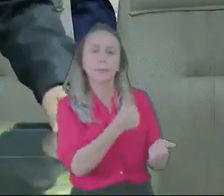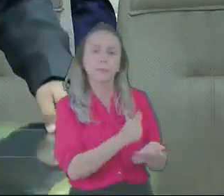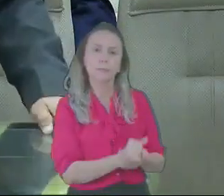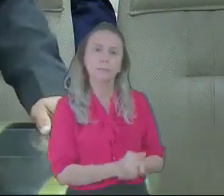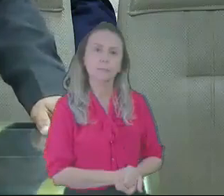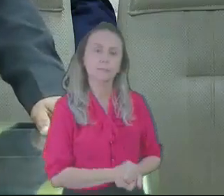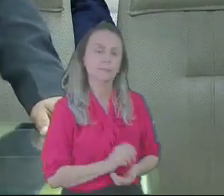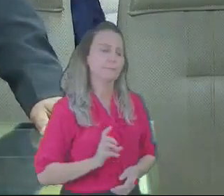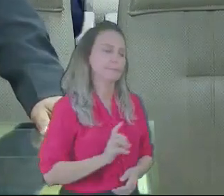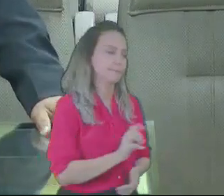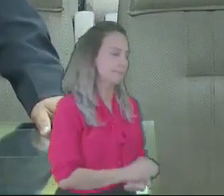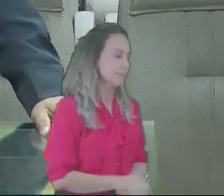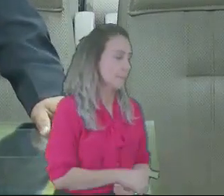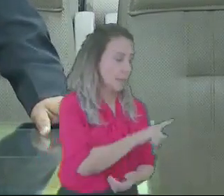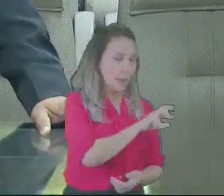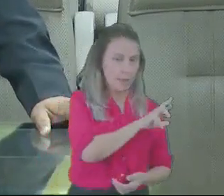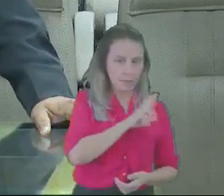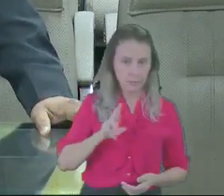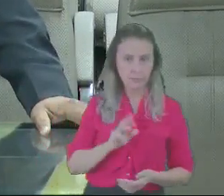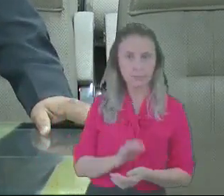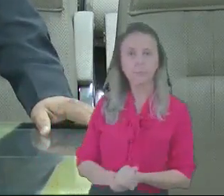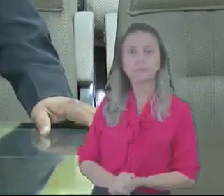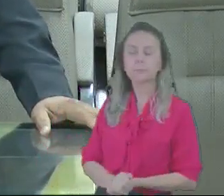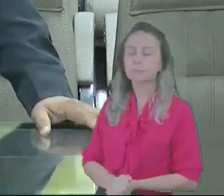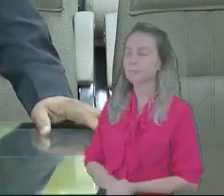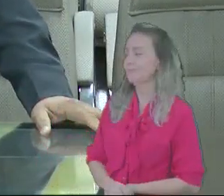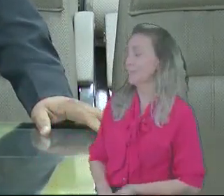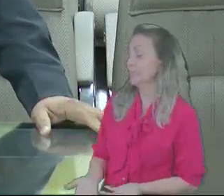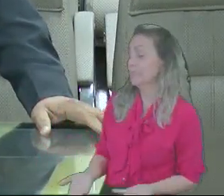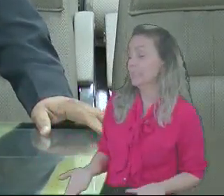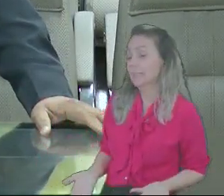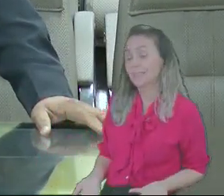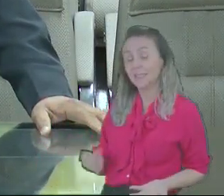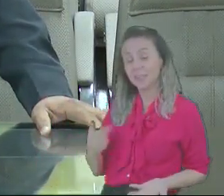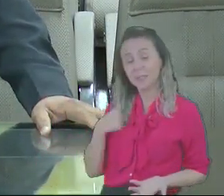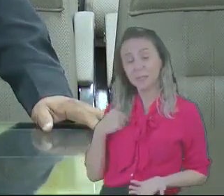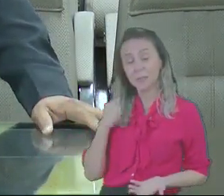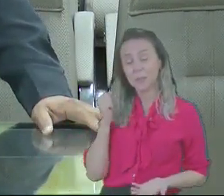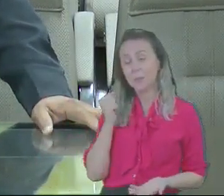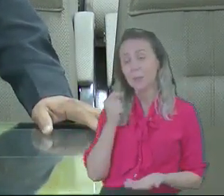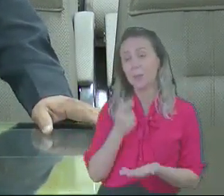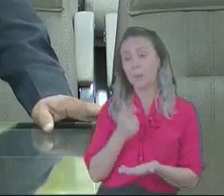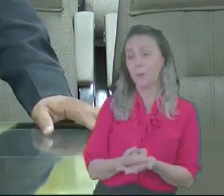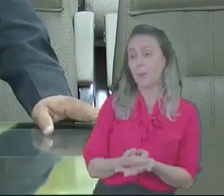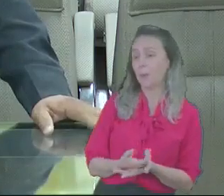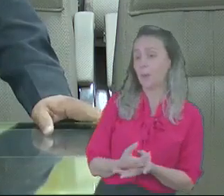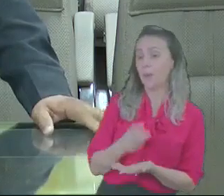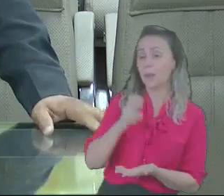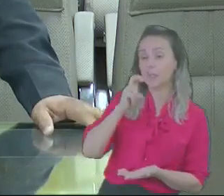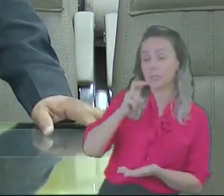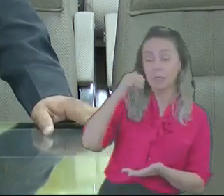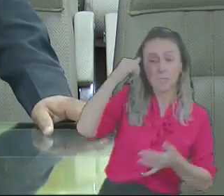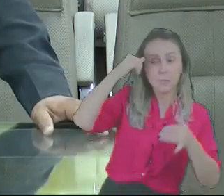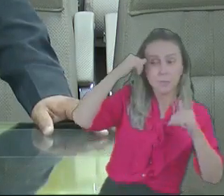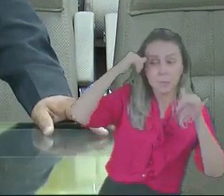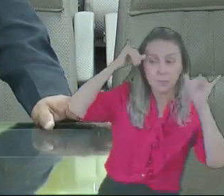deles eu comprei cinco juntas de bois